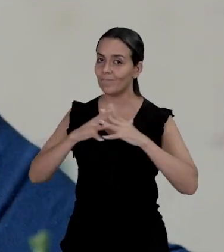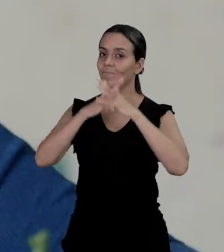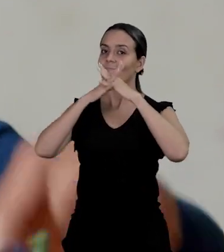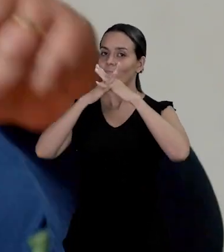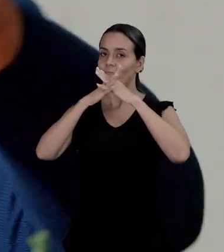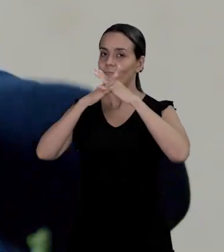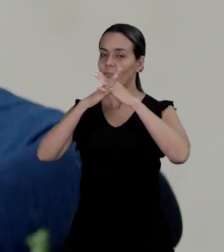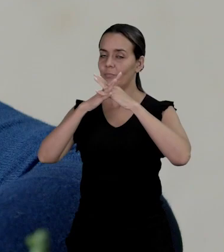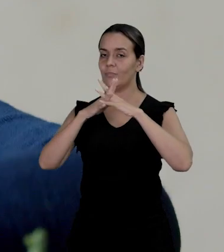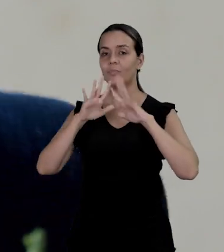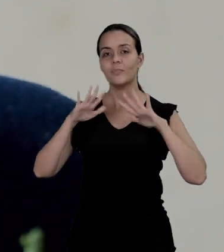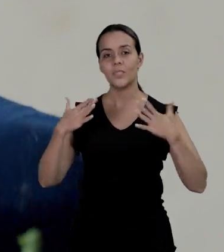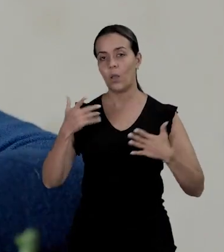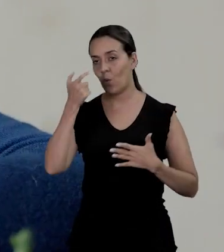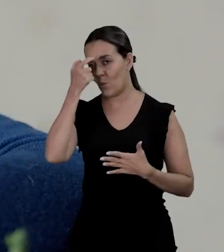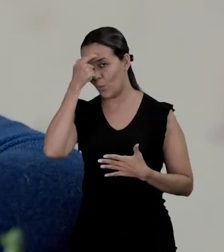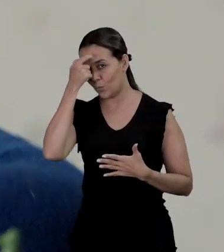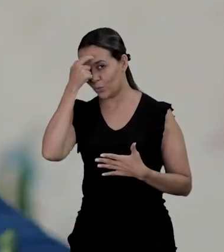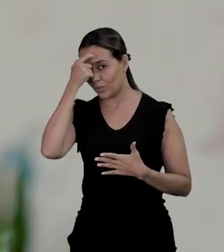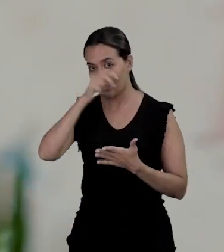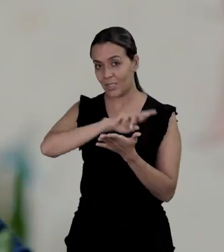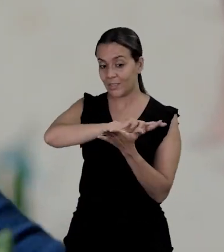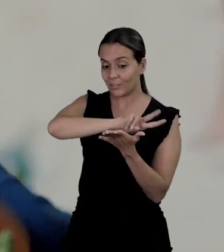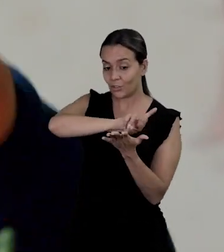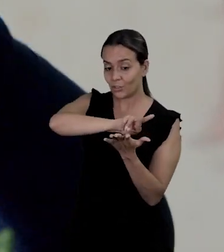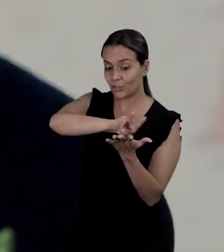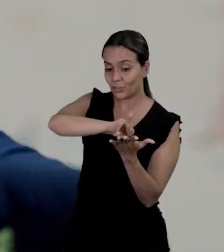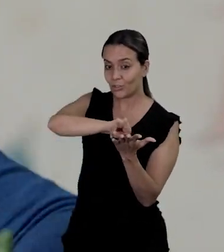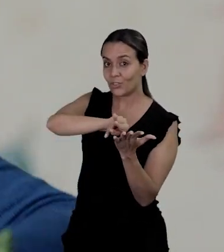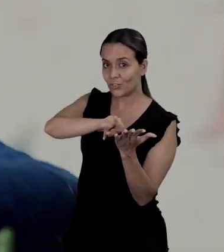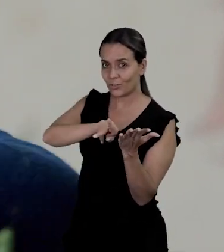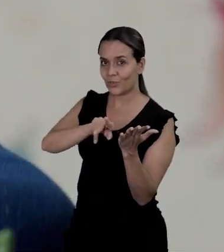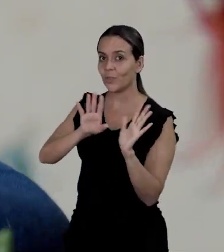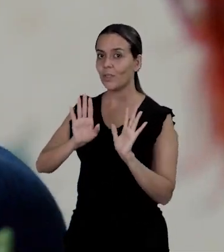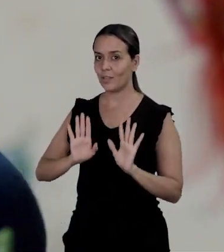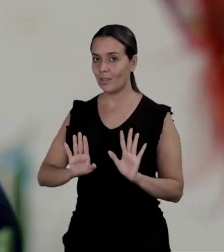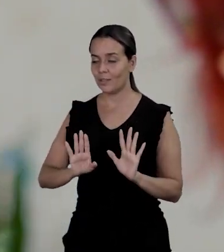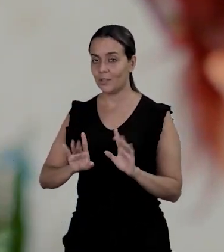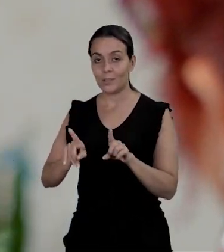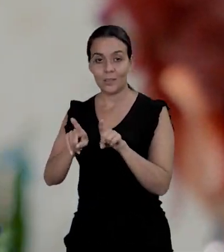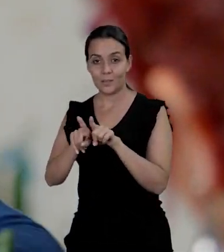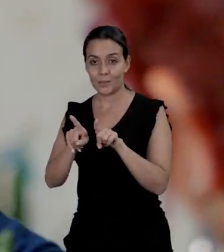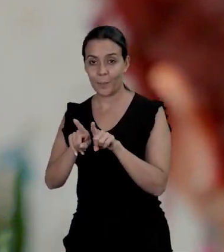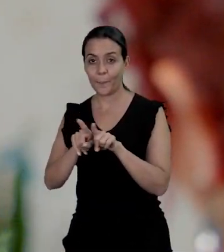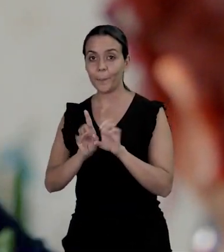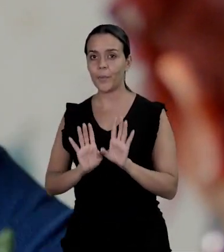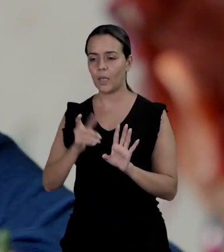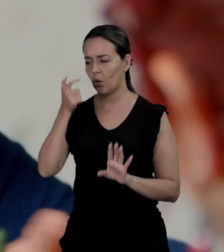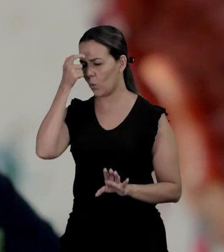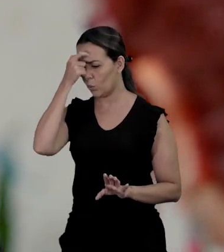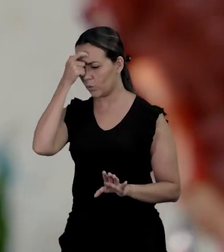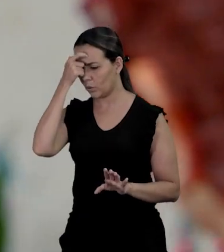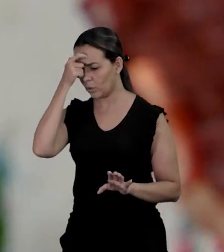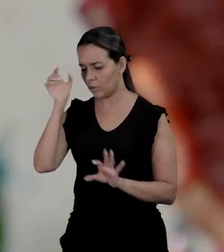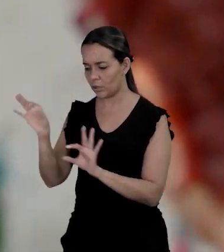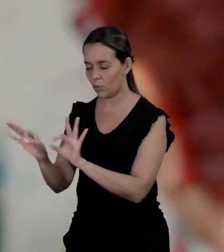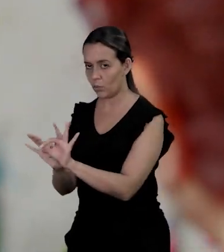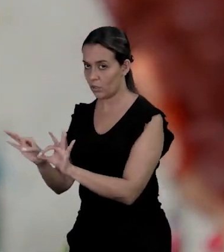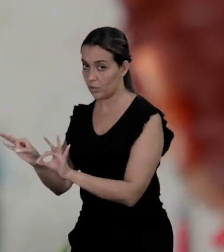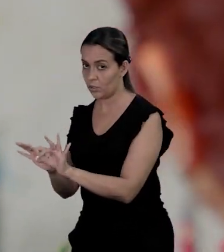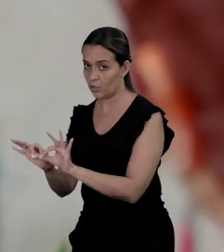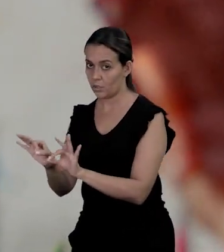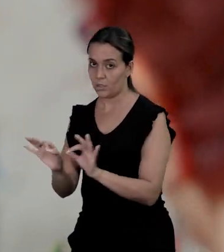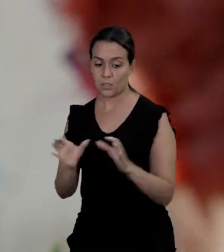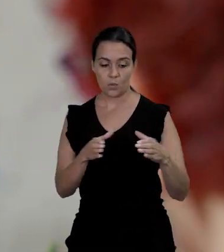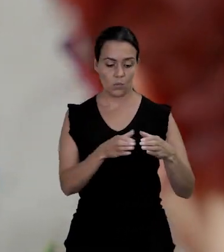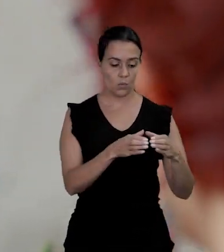em graus diferentes de consciência. E esses graus diferentes de consciência levam a graus diferentes de organização